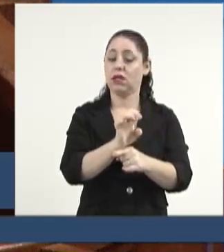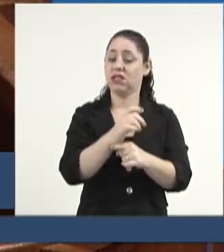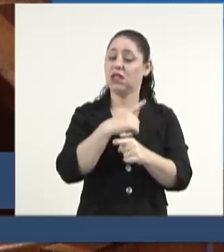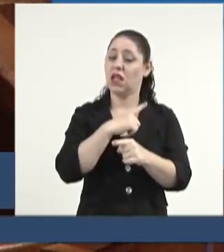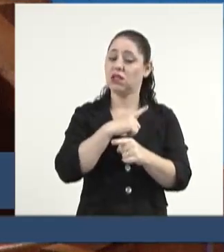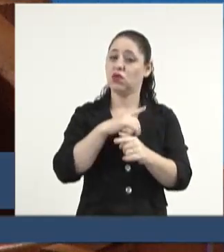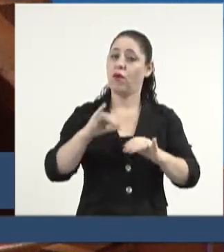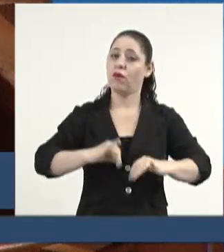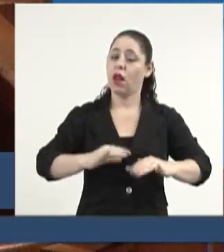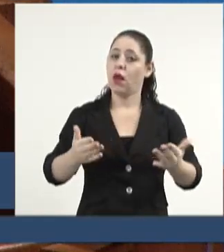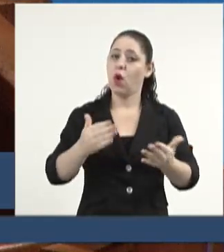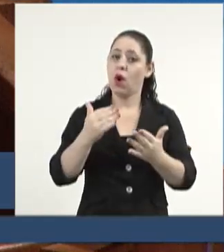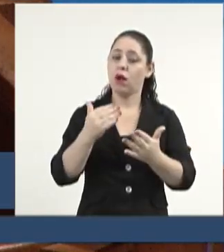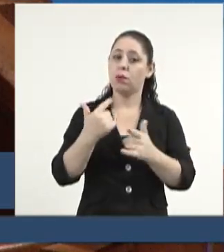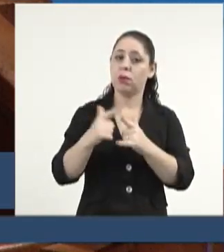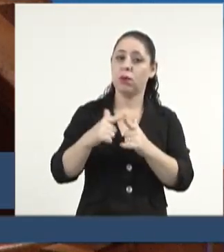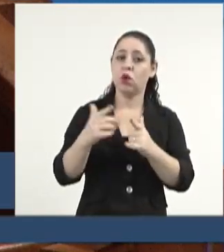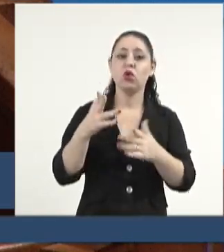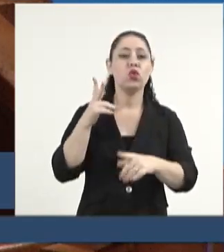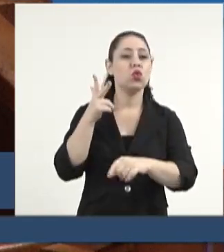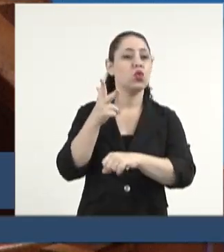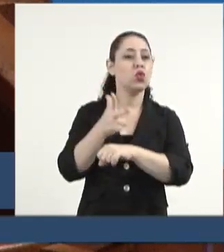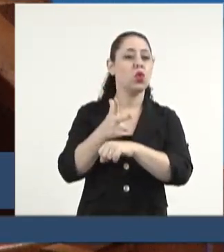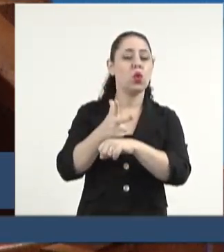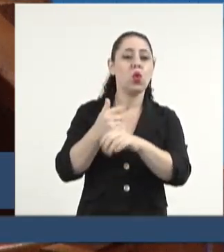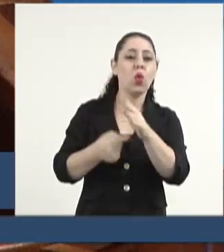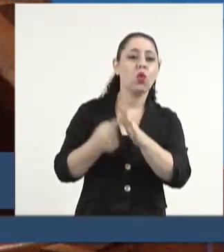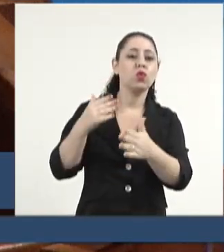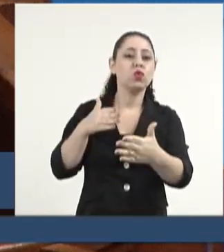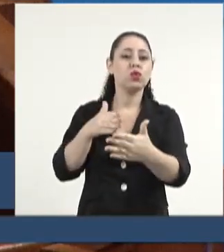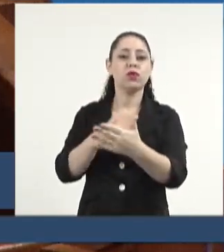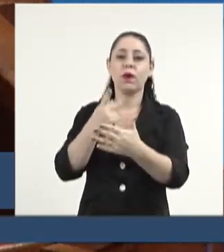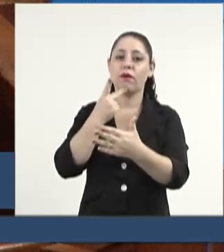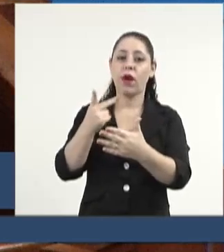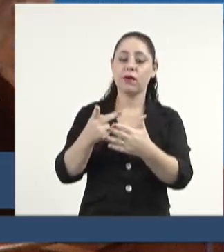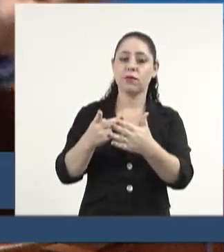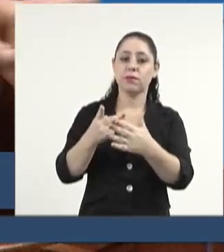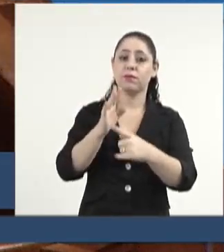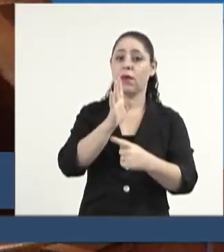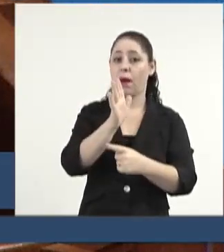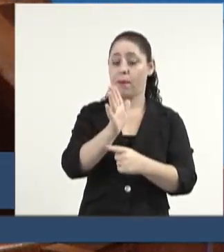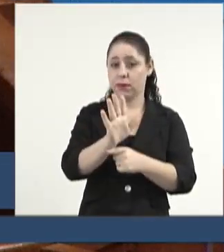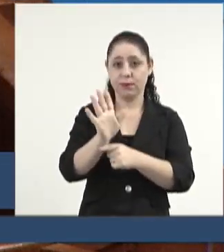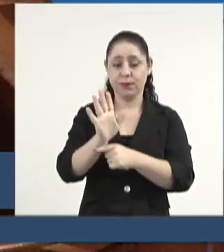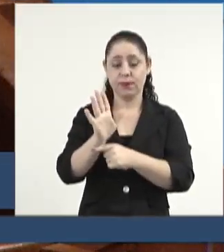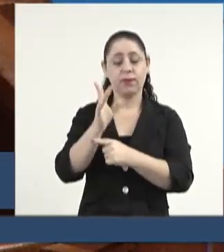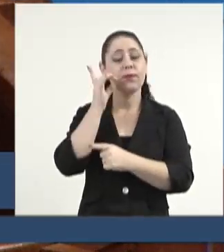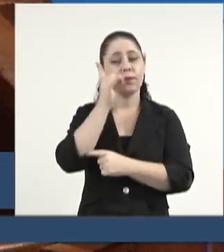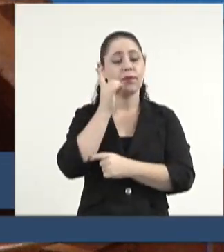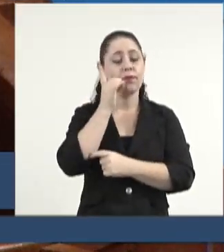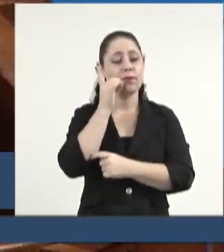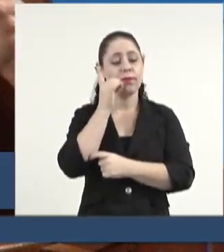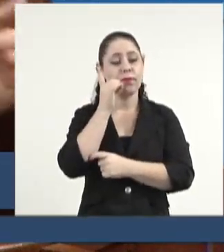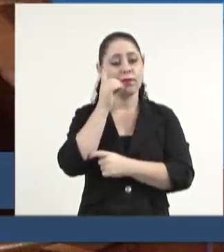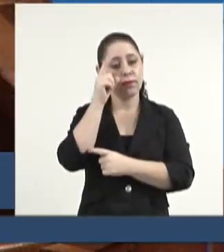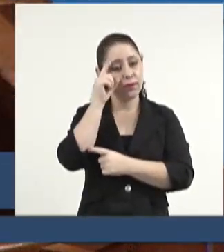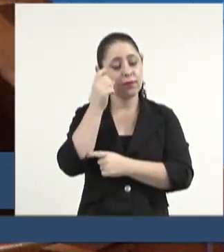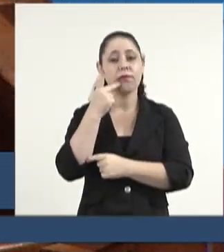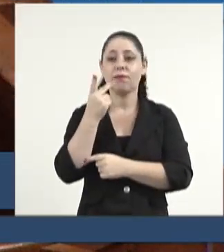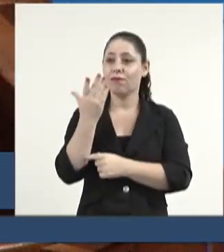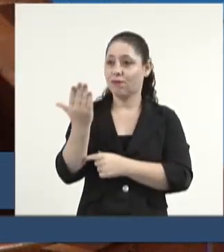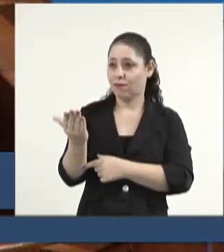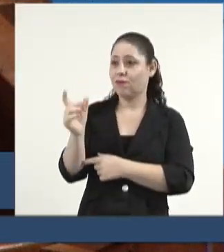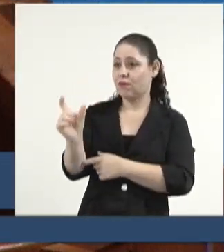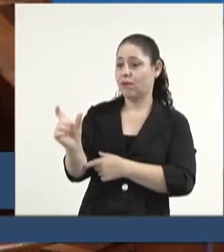reveses. E o último vídeo, que foi o primeiro que eu ia colocar, só para encerrar, deputado Pedro Pedrocian, ele